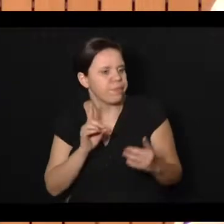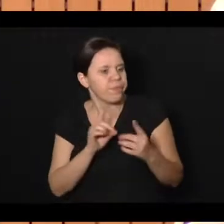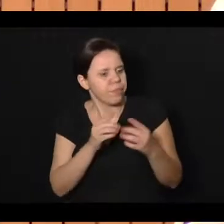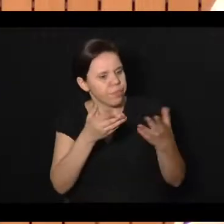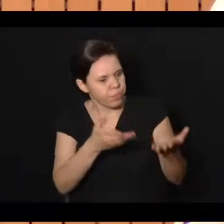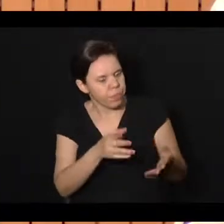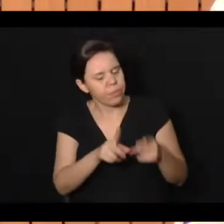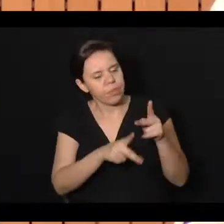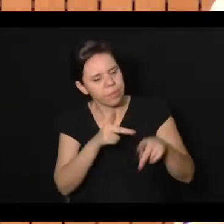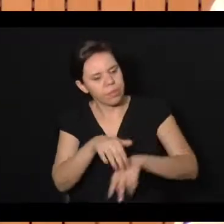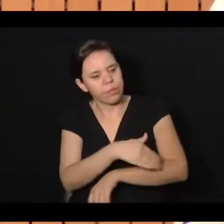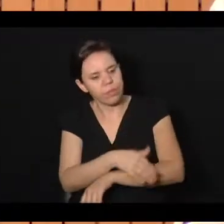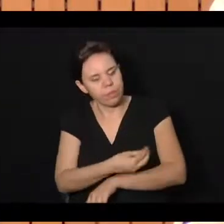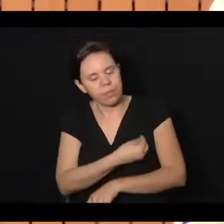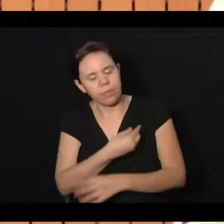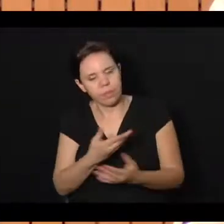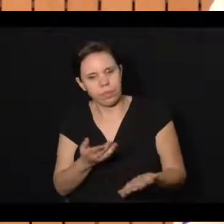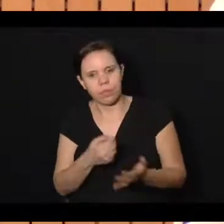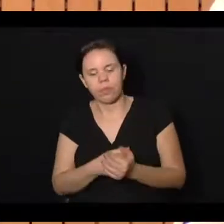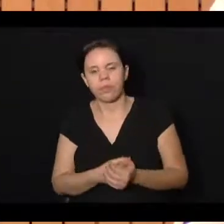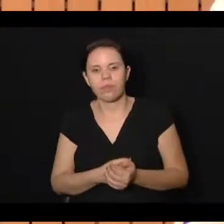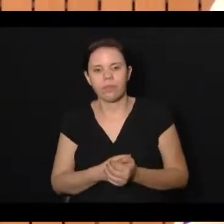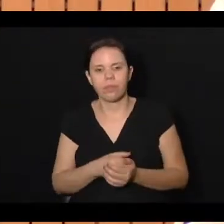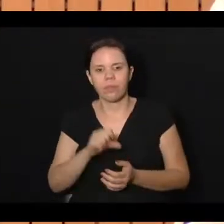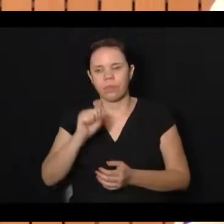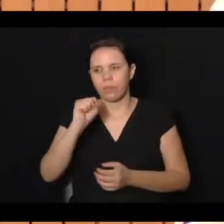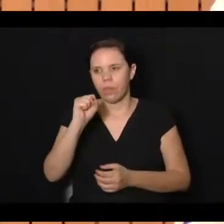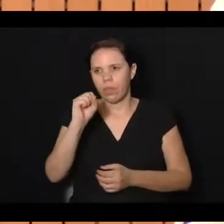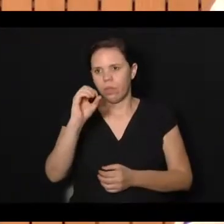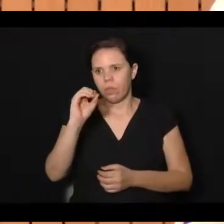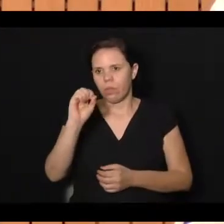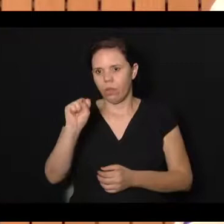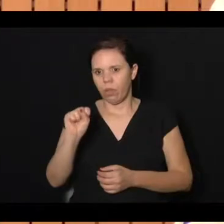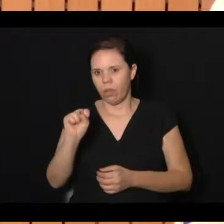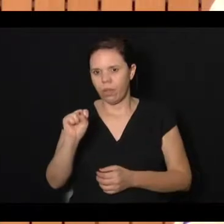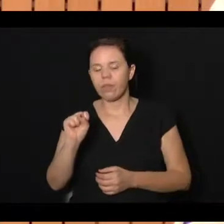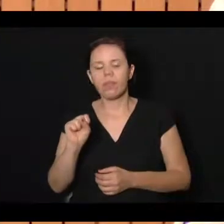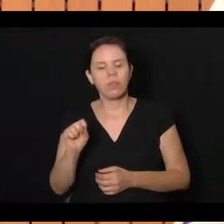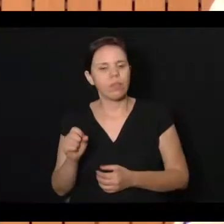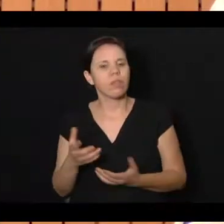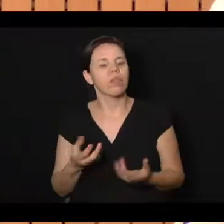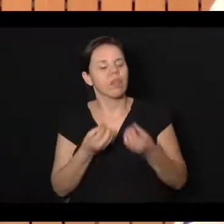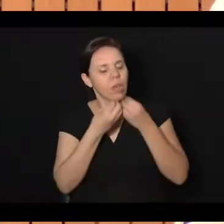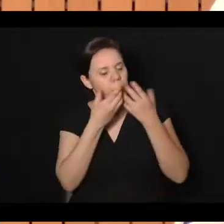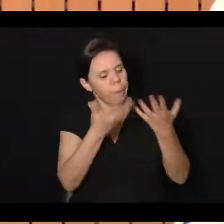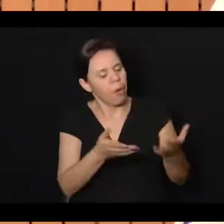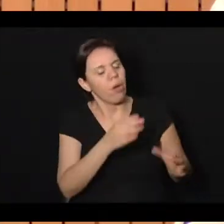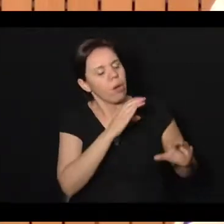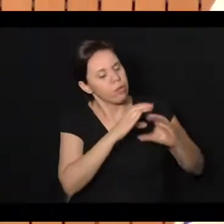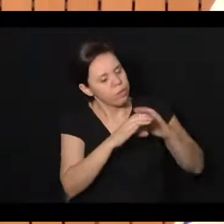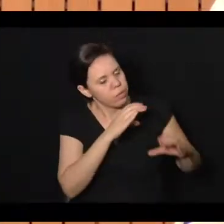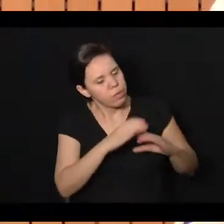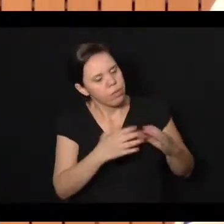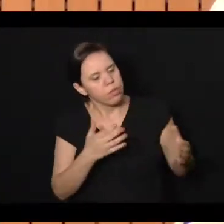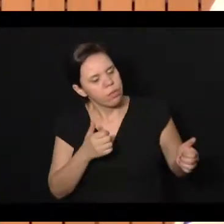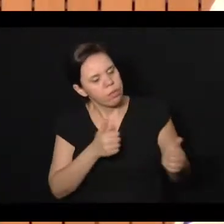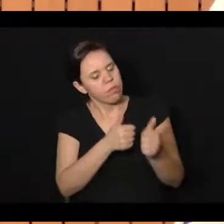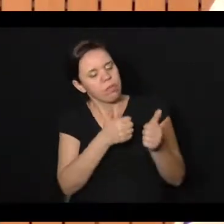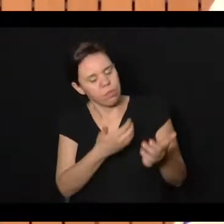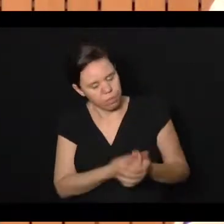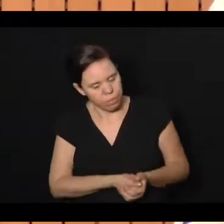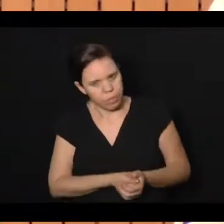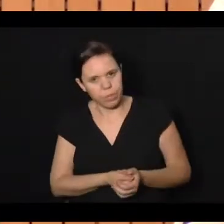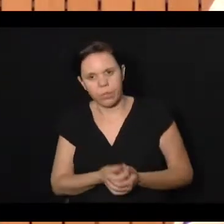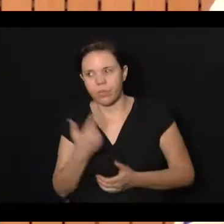campineiro todas as regiões a oeste a bordo e eu tenho de pessoas e faz esse trabalho de aproximação né outro serviço